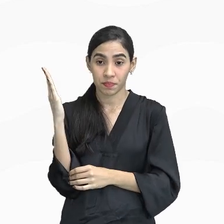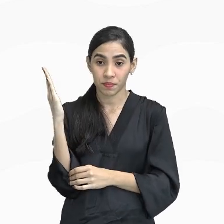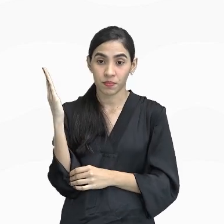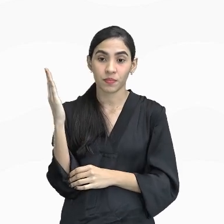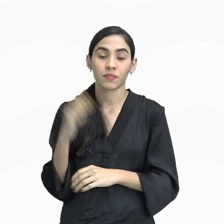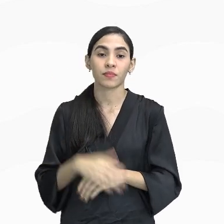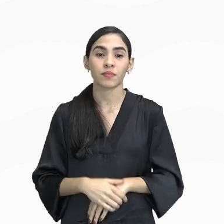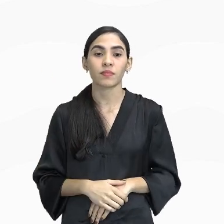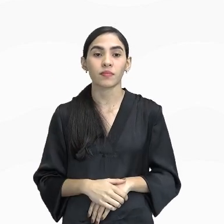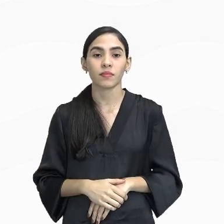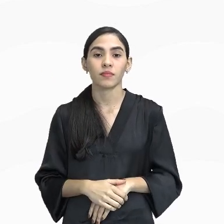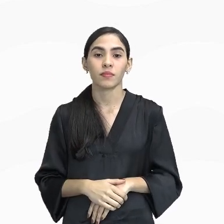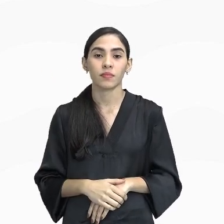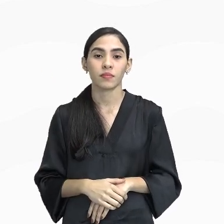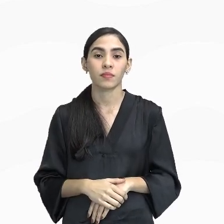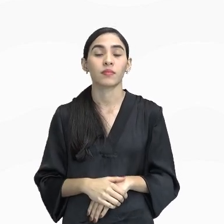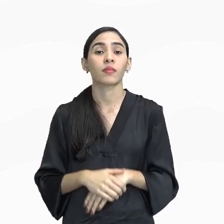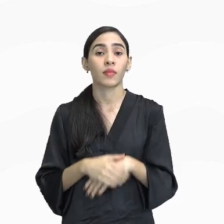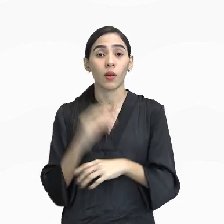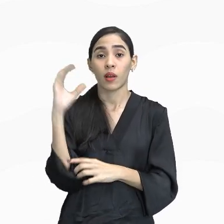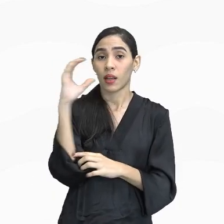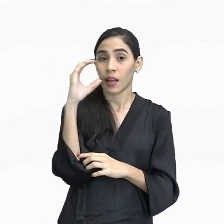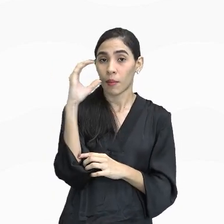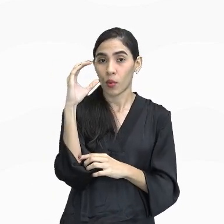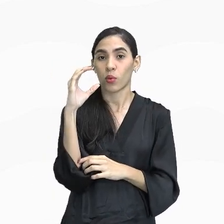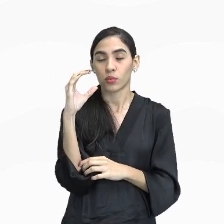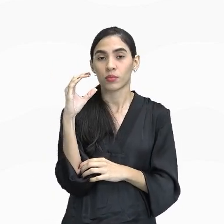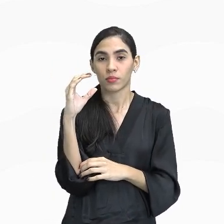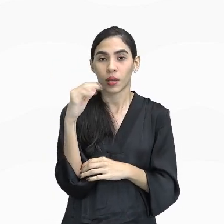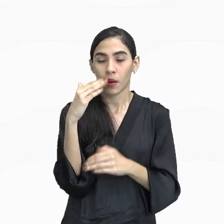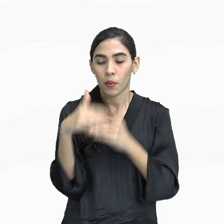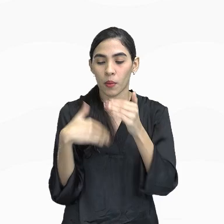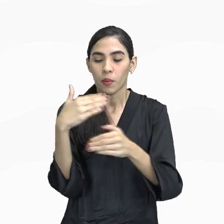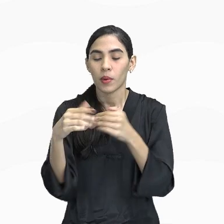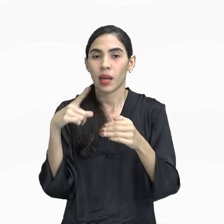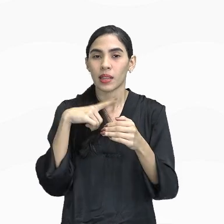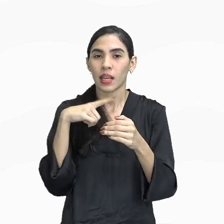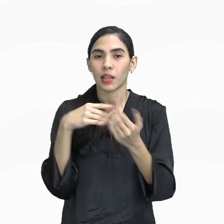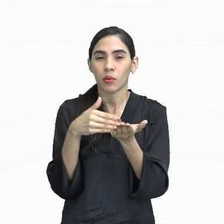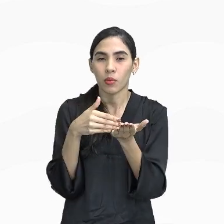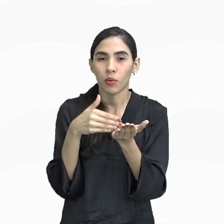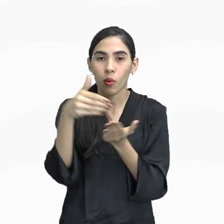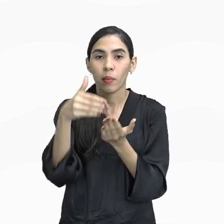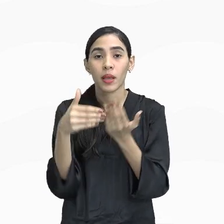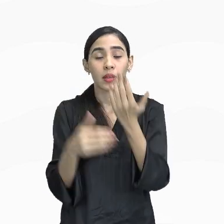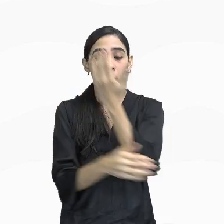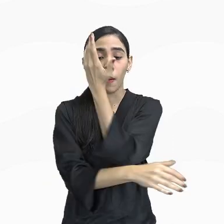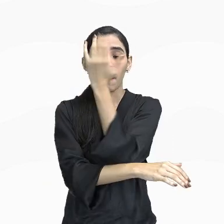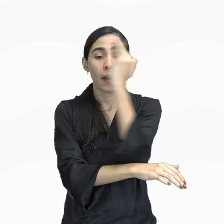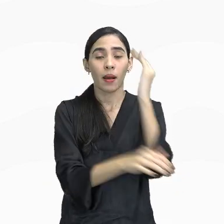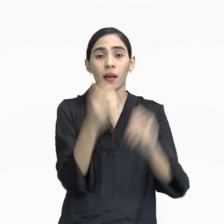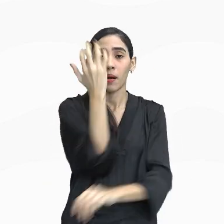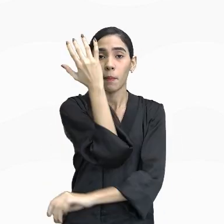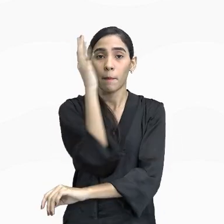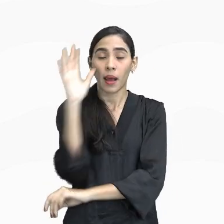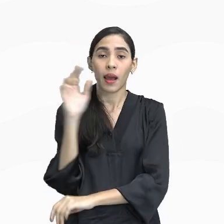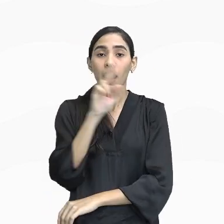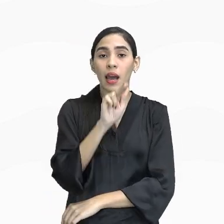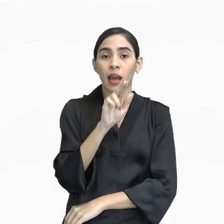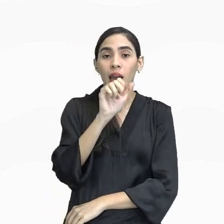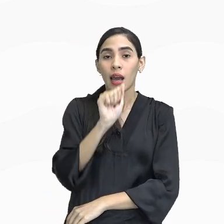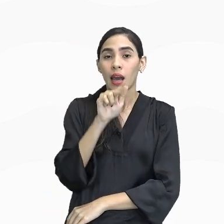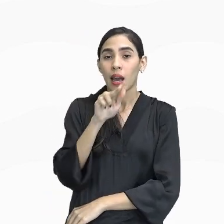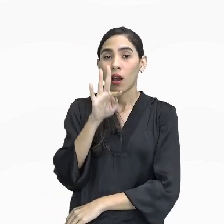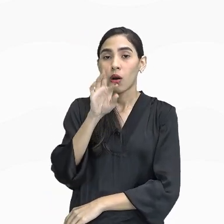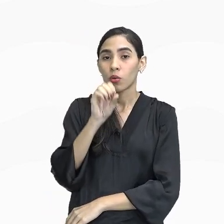né? O ciclo do carbono ele tem início quando as plantas e outros organismos autótrofos,